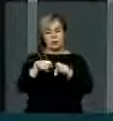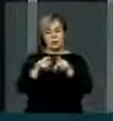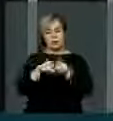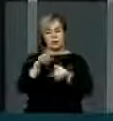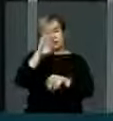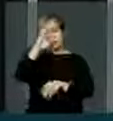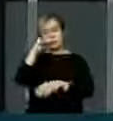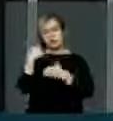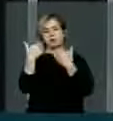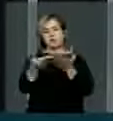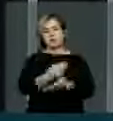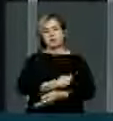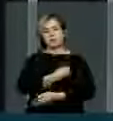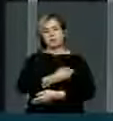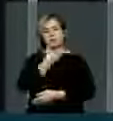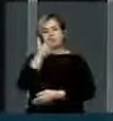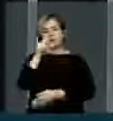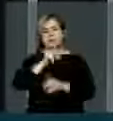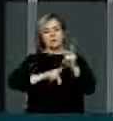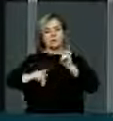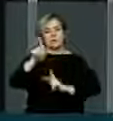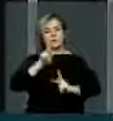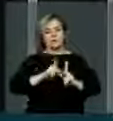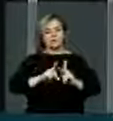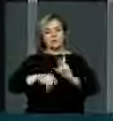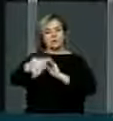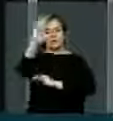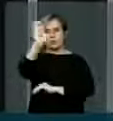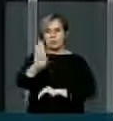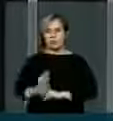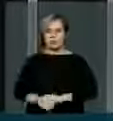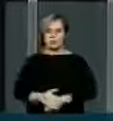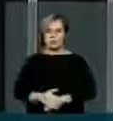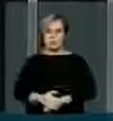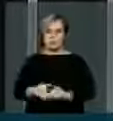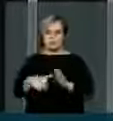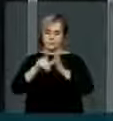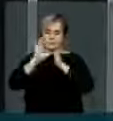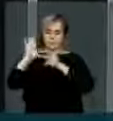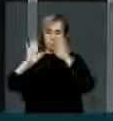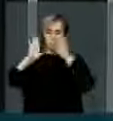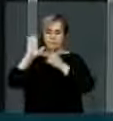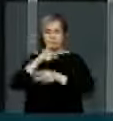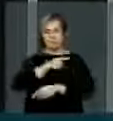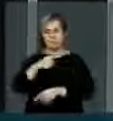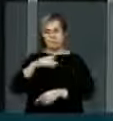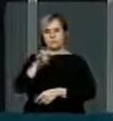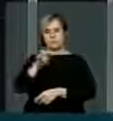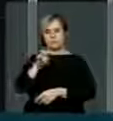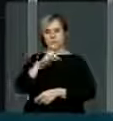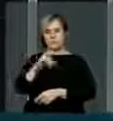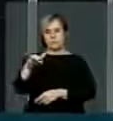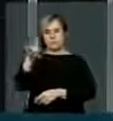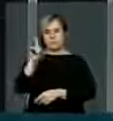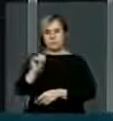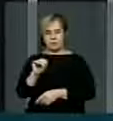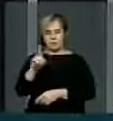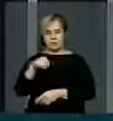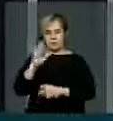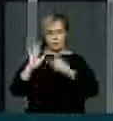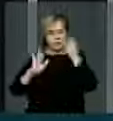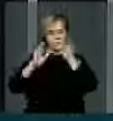tudo trazer a melhoria da qualidade de vida para nosso povo para o povo brasileiro a precatura do pastor Everaldo nosso vice-presidente nacional é